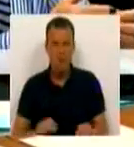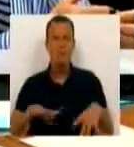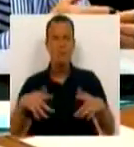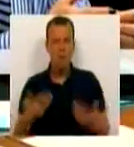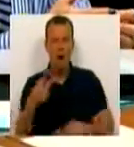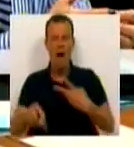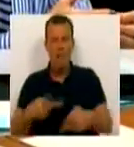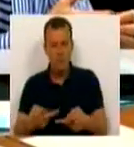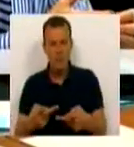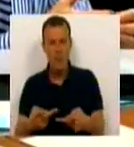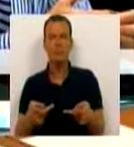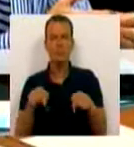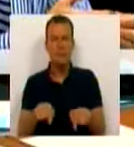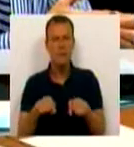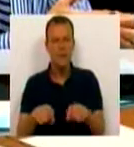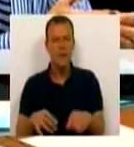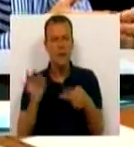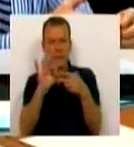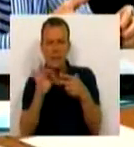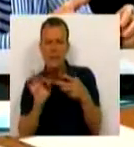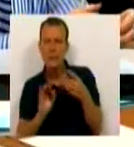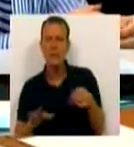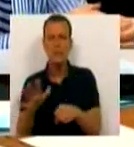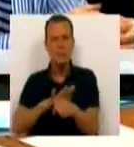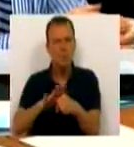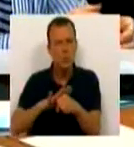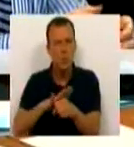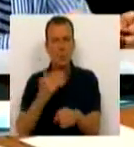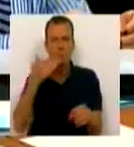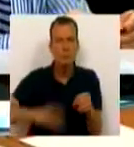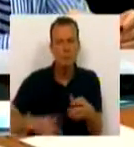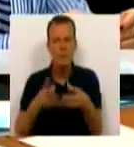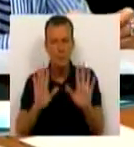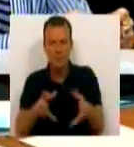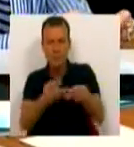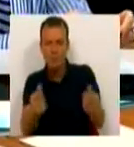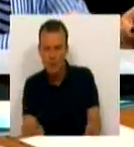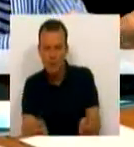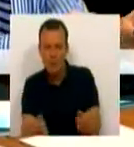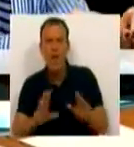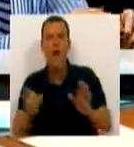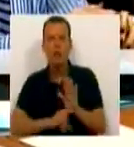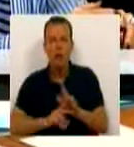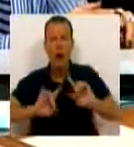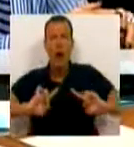critérios de análise para as diversas situações de precariedade a eliminar? E depois, entre esses critérios que estão...